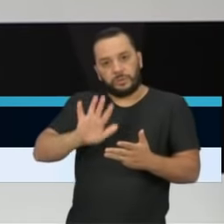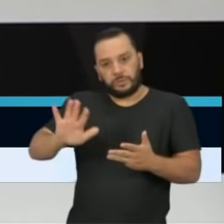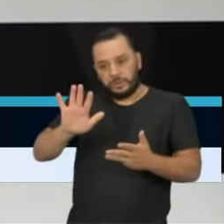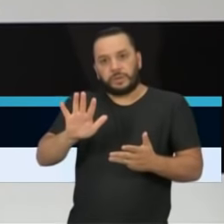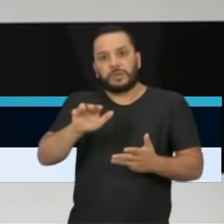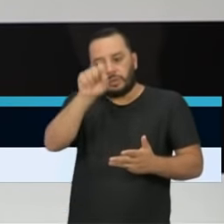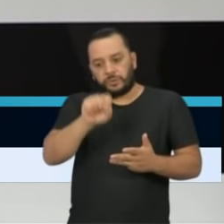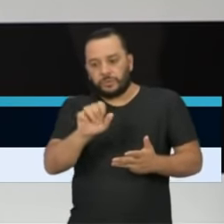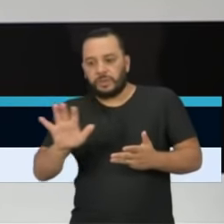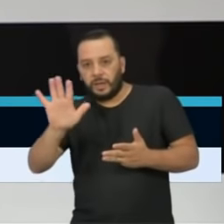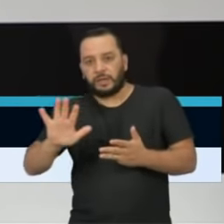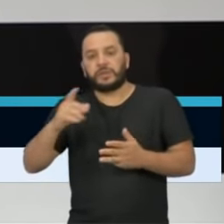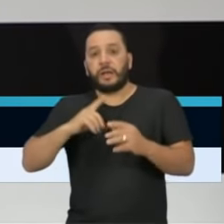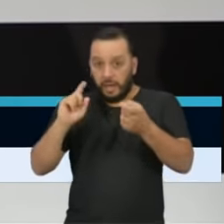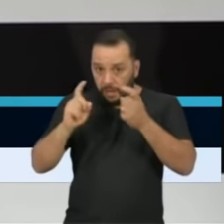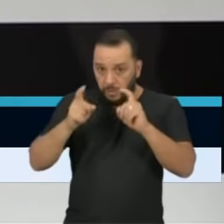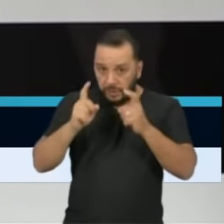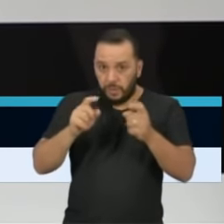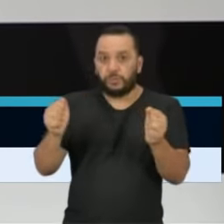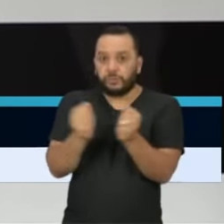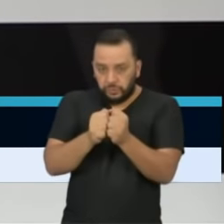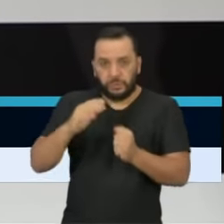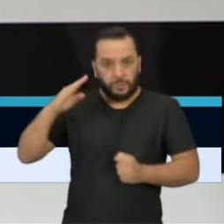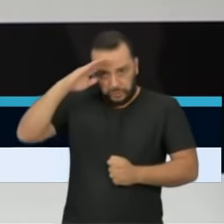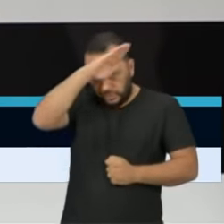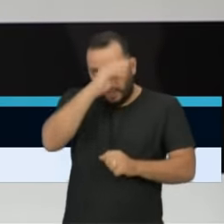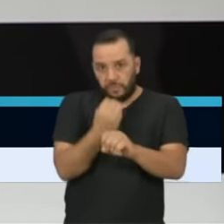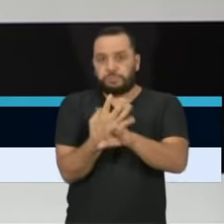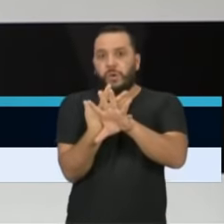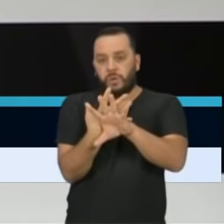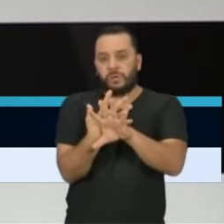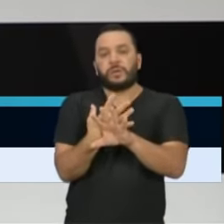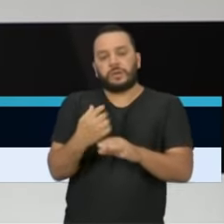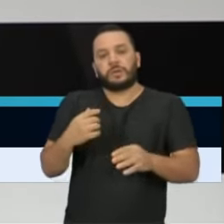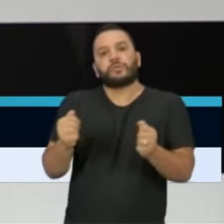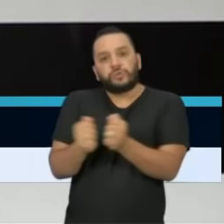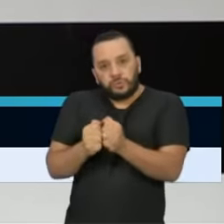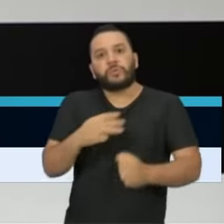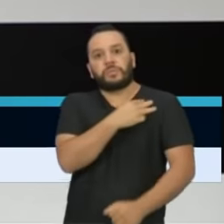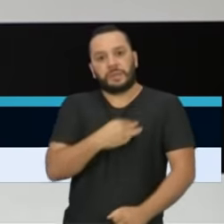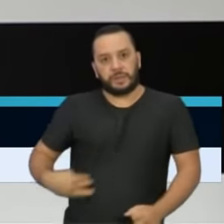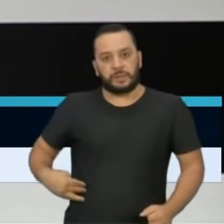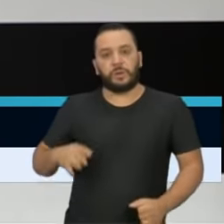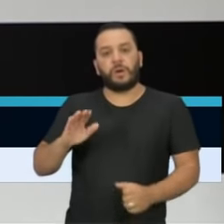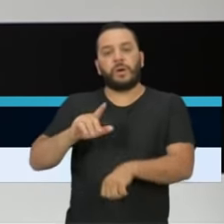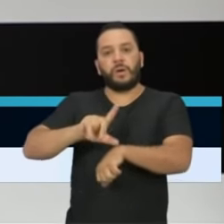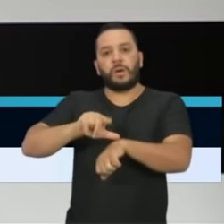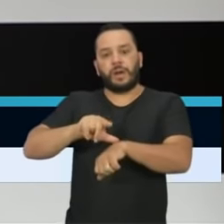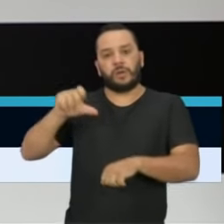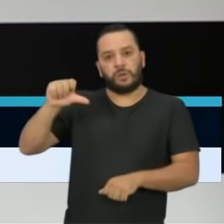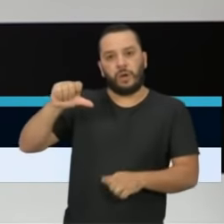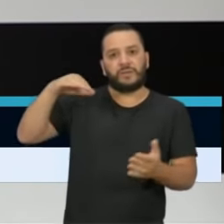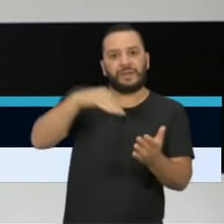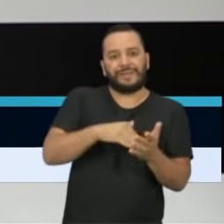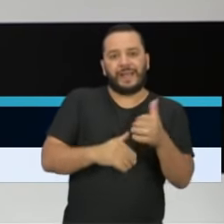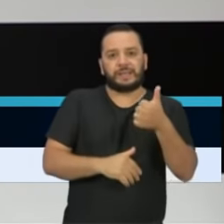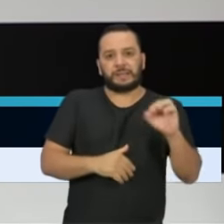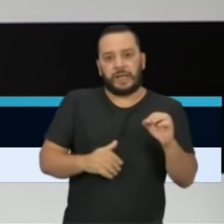virtual com o presidente Jair Bolsonaro e os seus ministros, das 9 às 10 horas da manhã, de